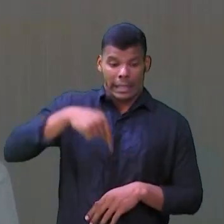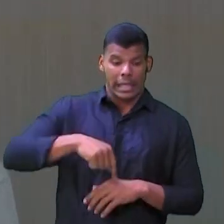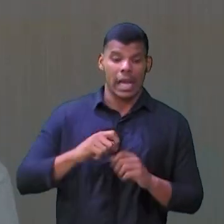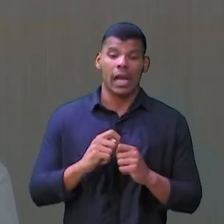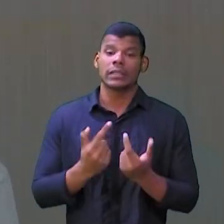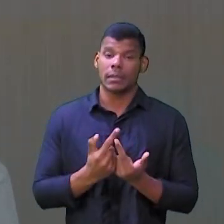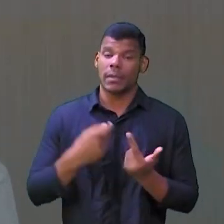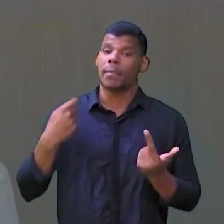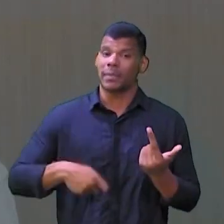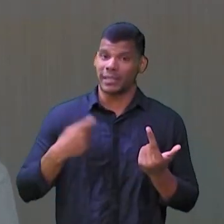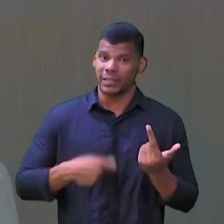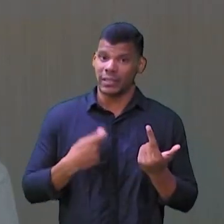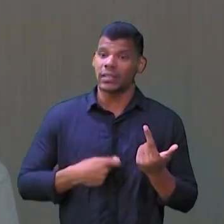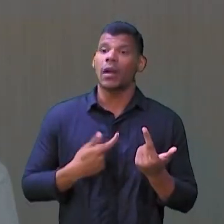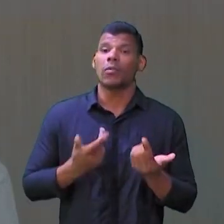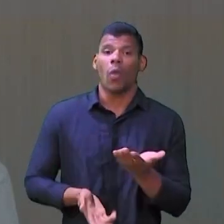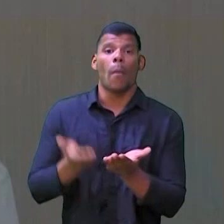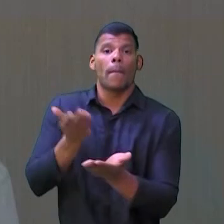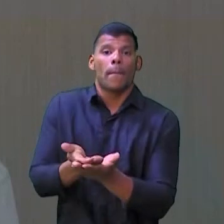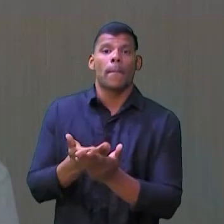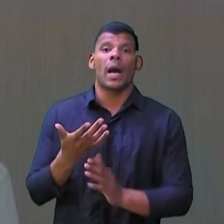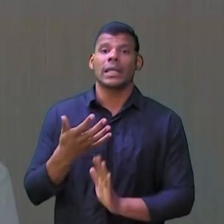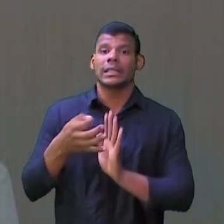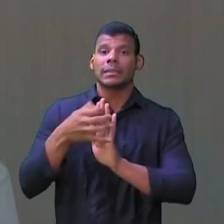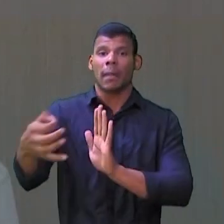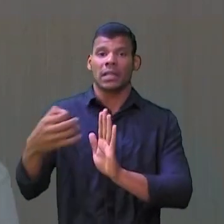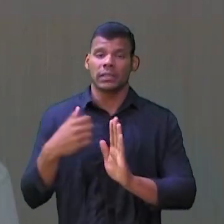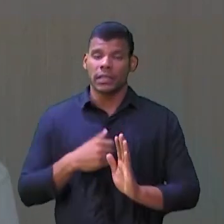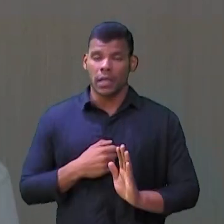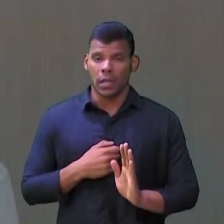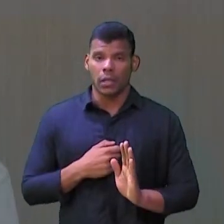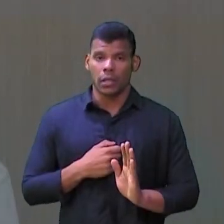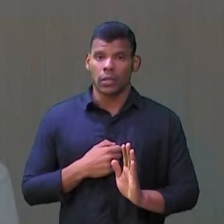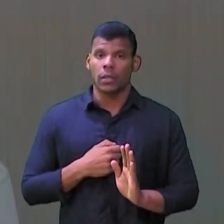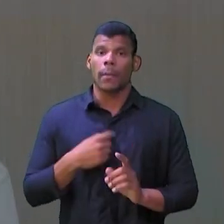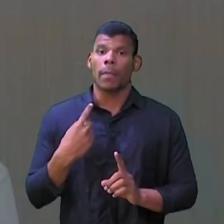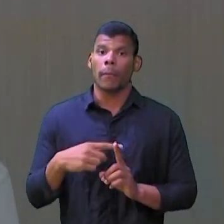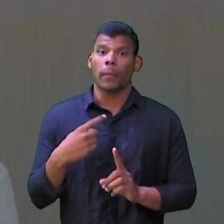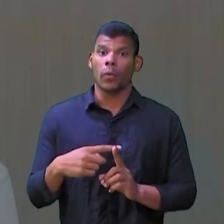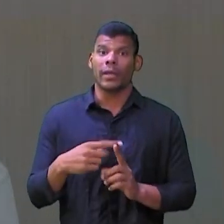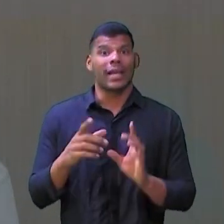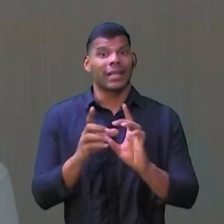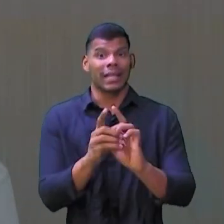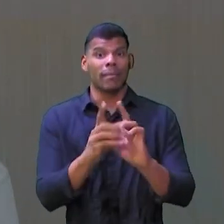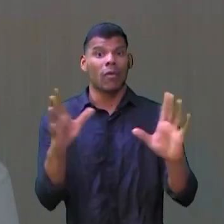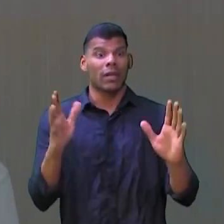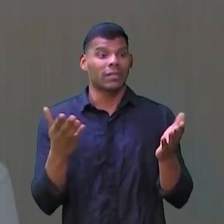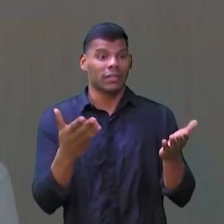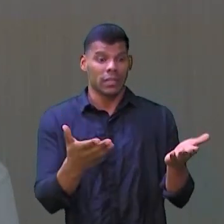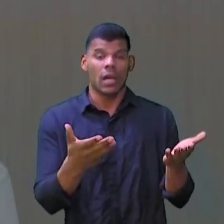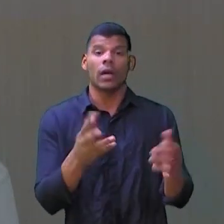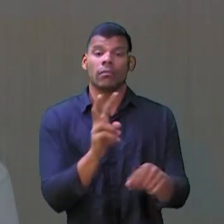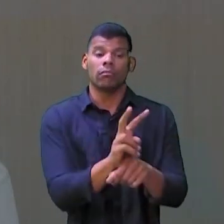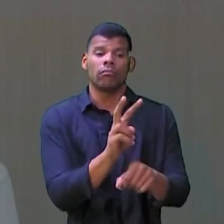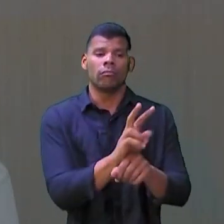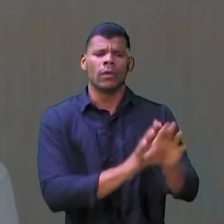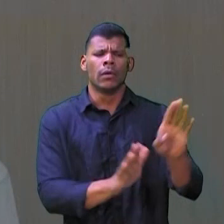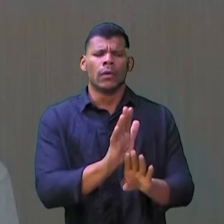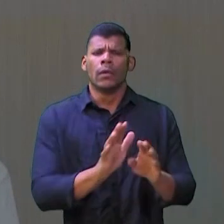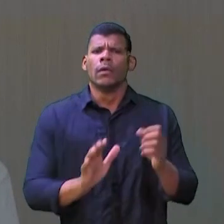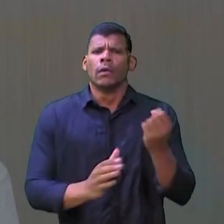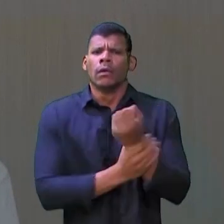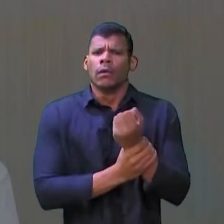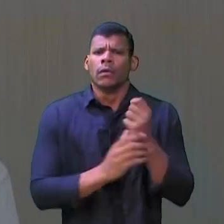tais práticas. É nosso dever zelar pela integridade da democracia e garantir que as mulheres